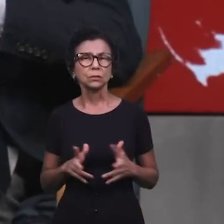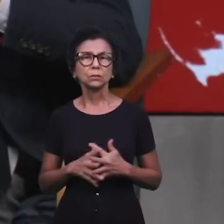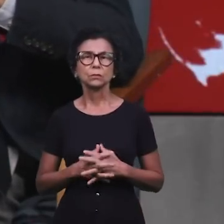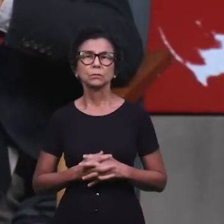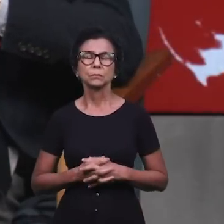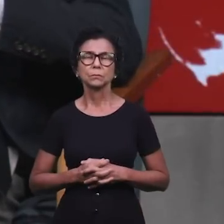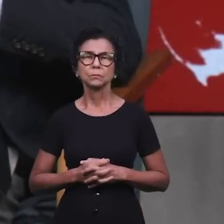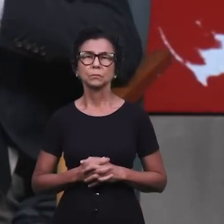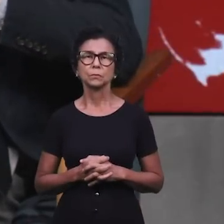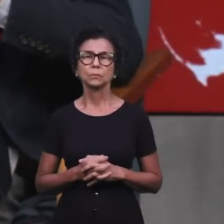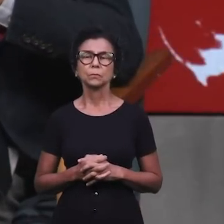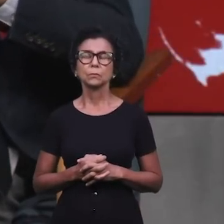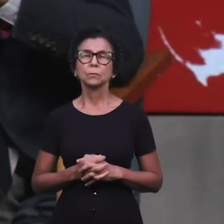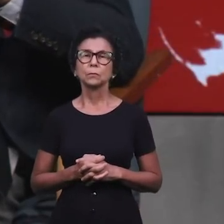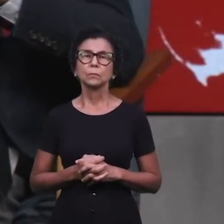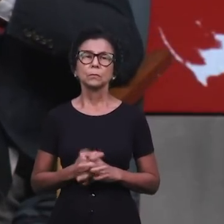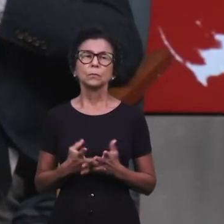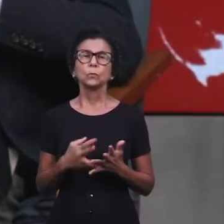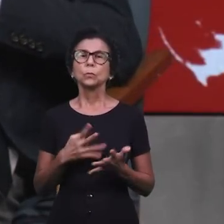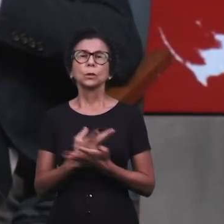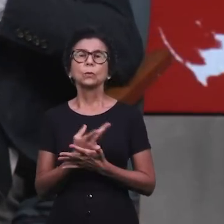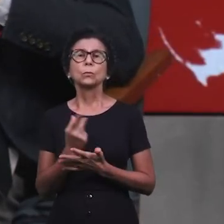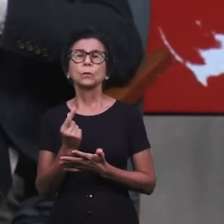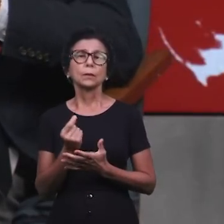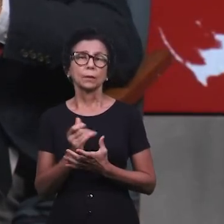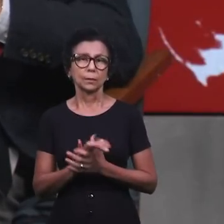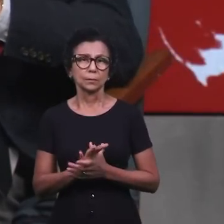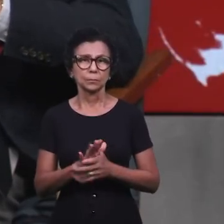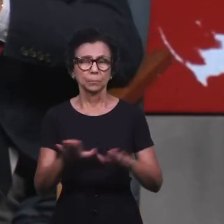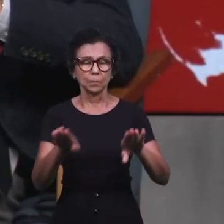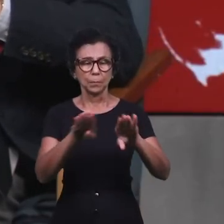Porque Jesus coloca ali sobre a mesa